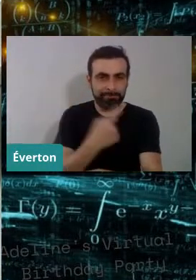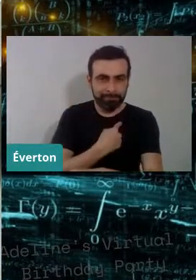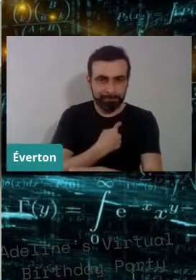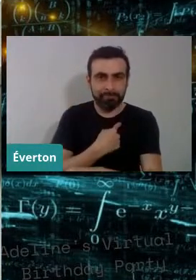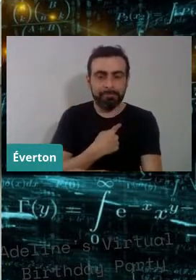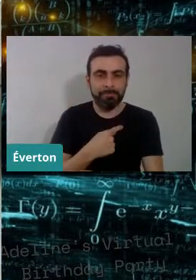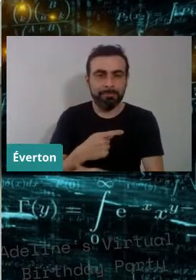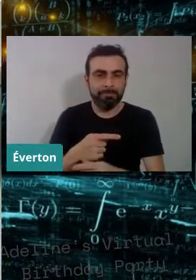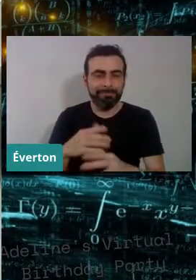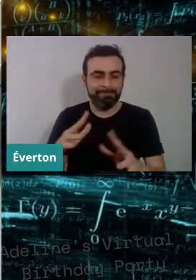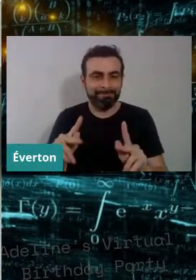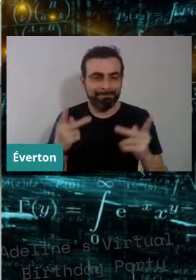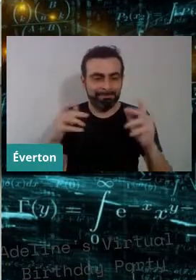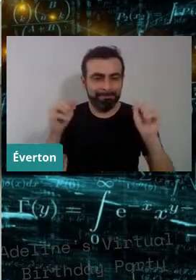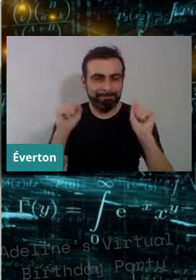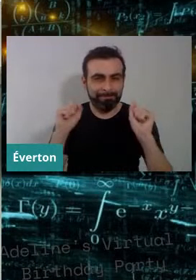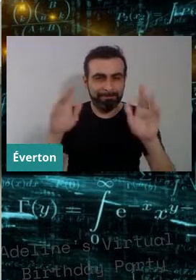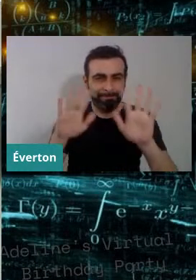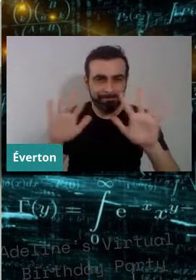Valeu.